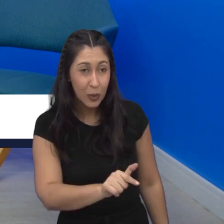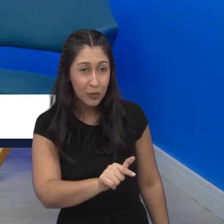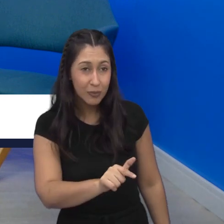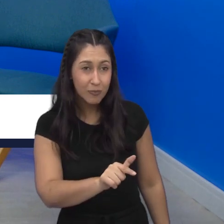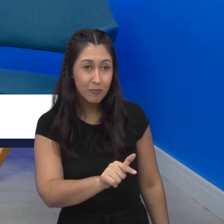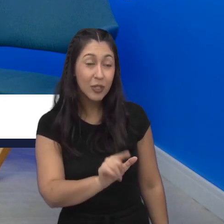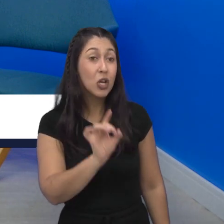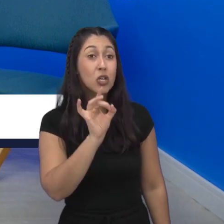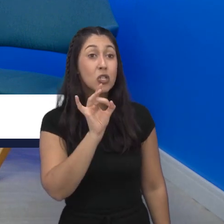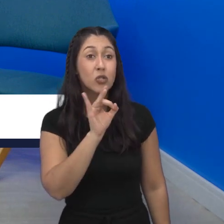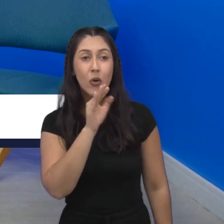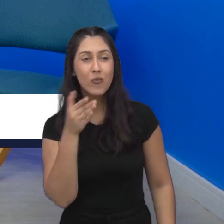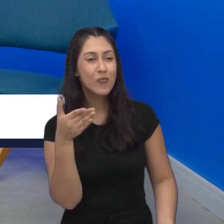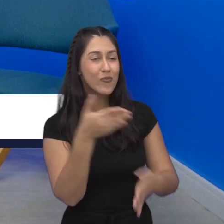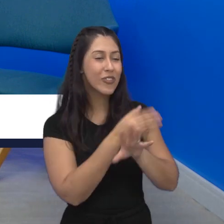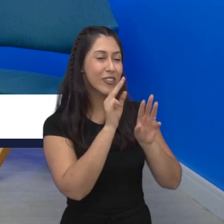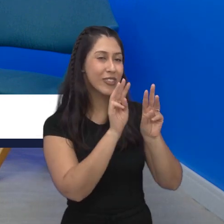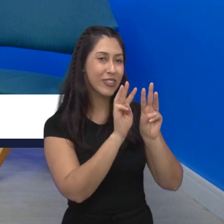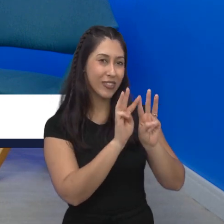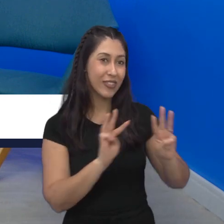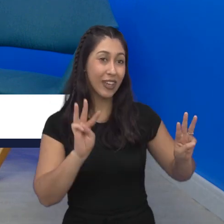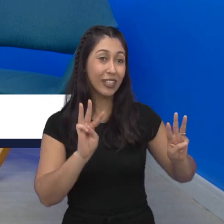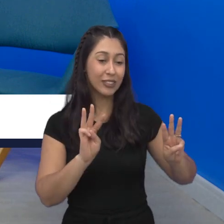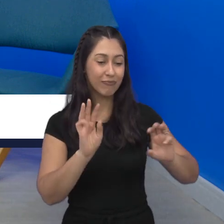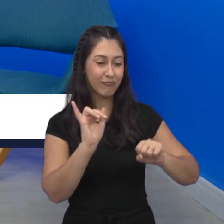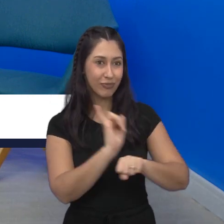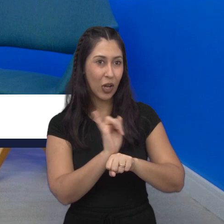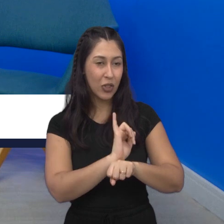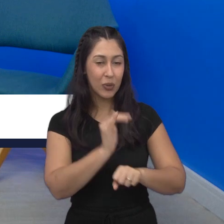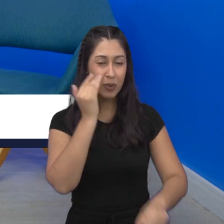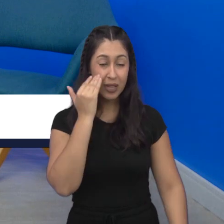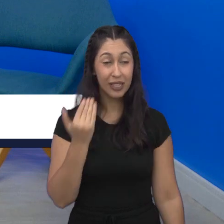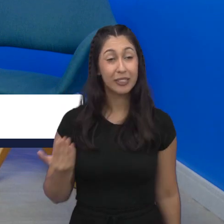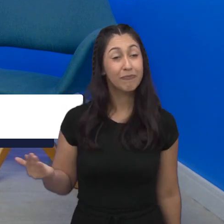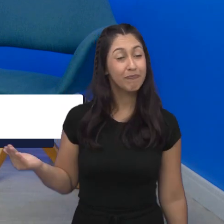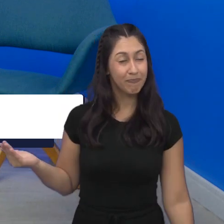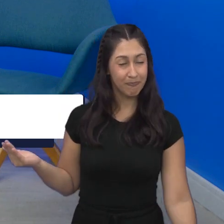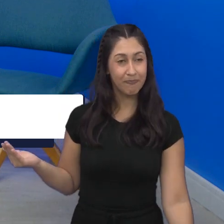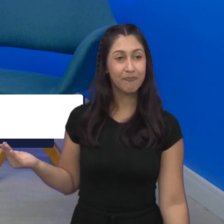e outros programas, é só acessar o nosso canal no YouTube, é o